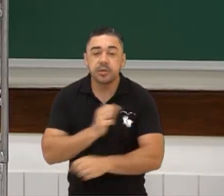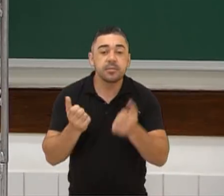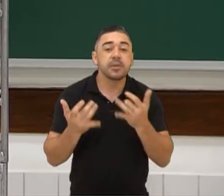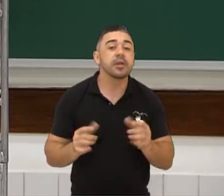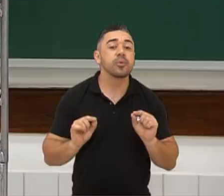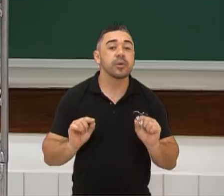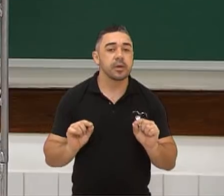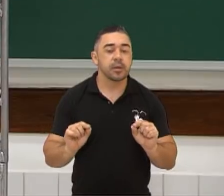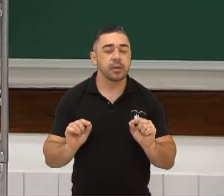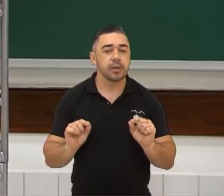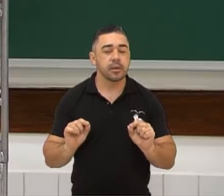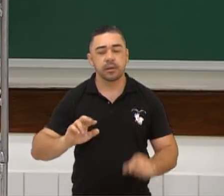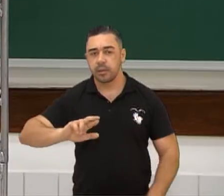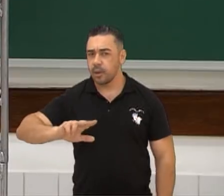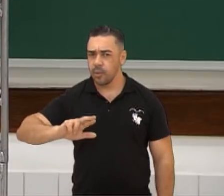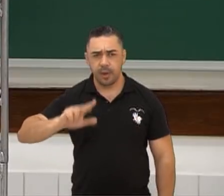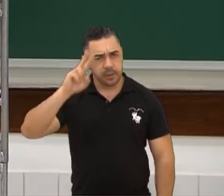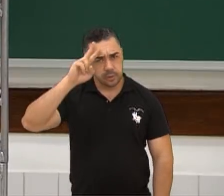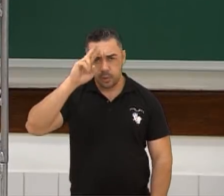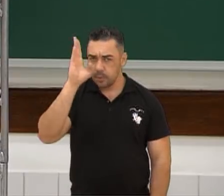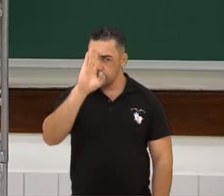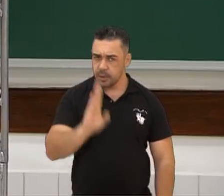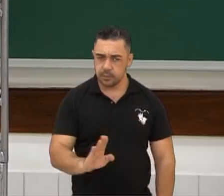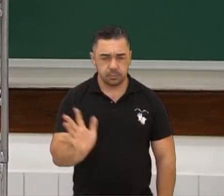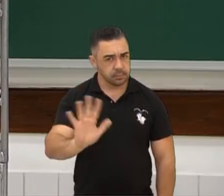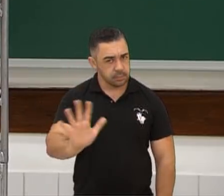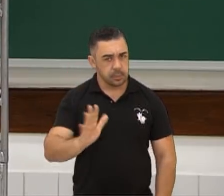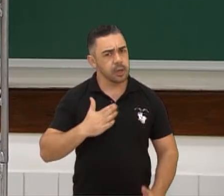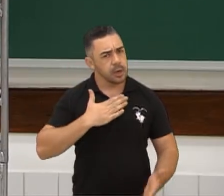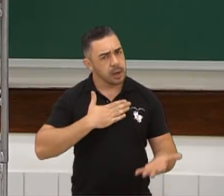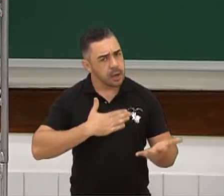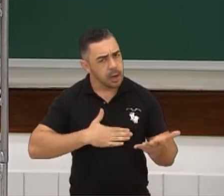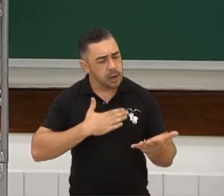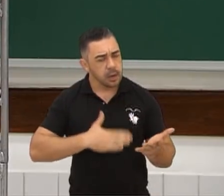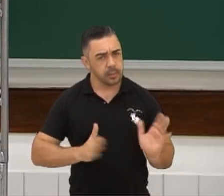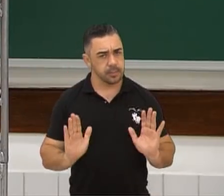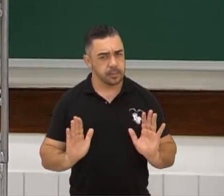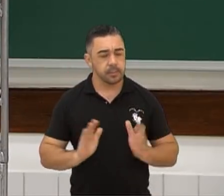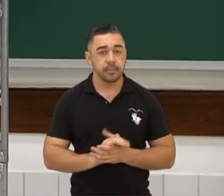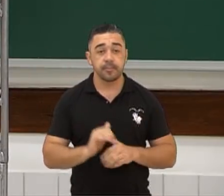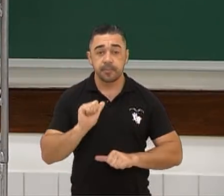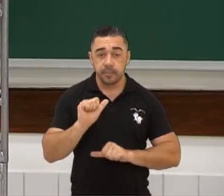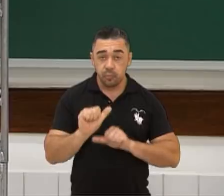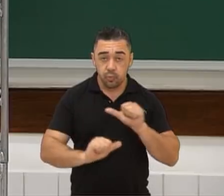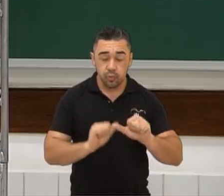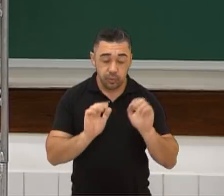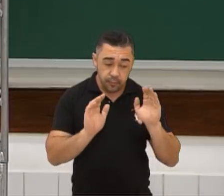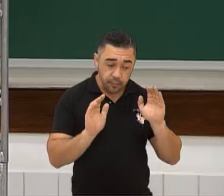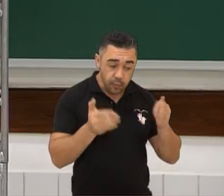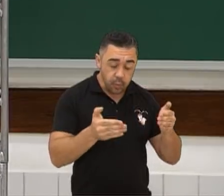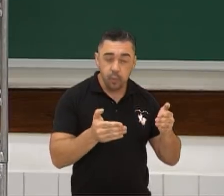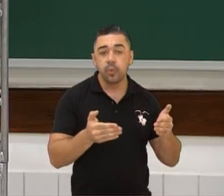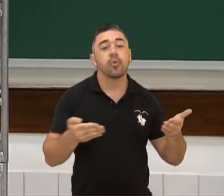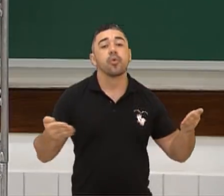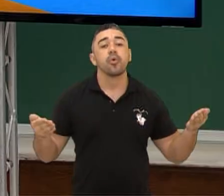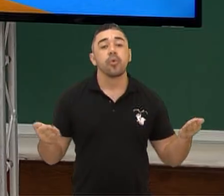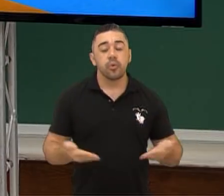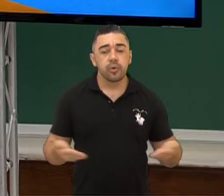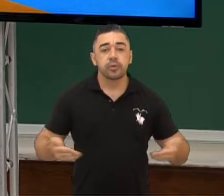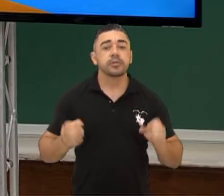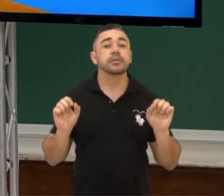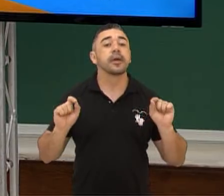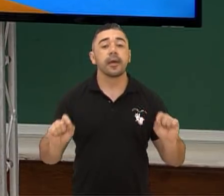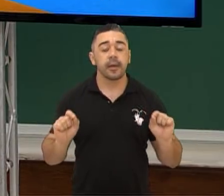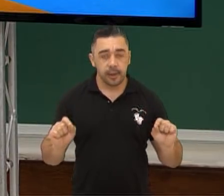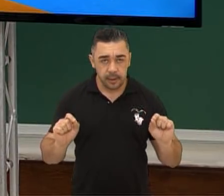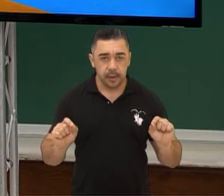sobre... Não é História do Brasil, não se empolgue. Calma, bebê. Hoje nós vamos mudar o foco. Hoje nós vamos falar